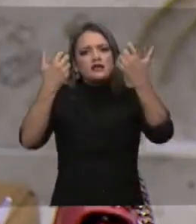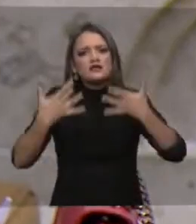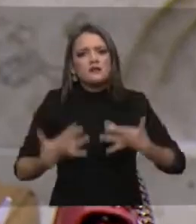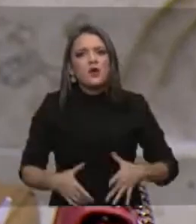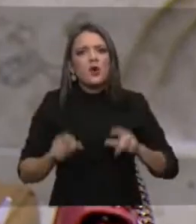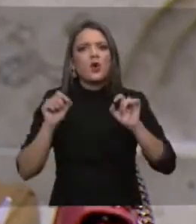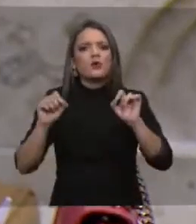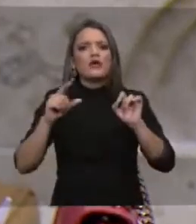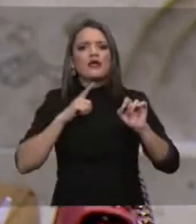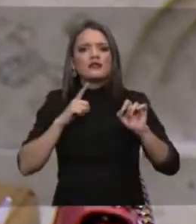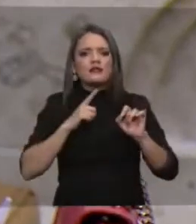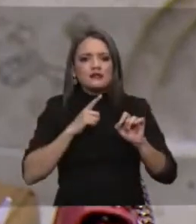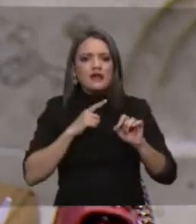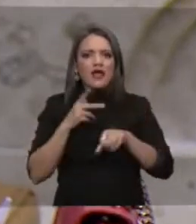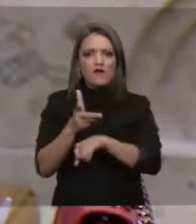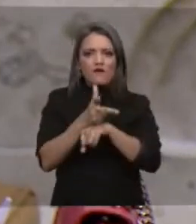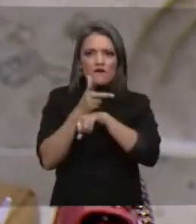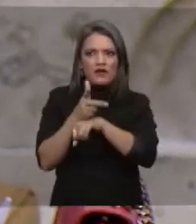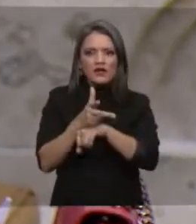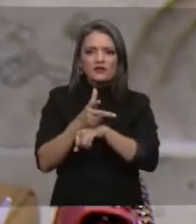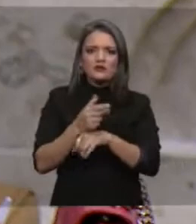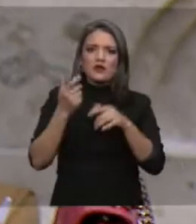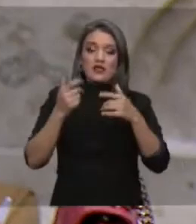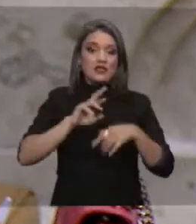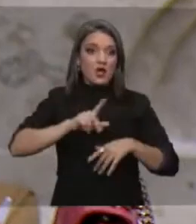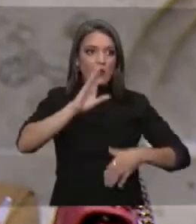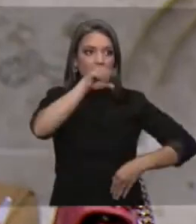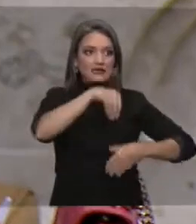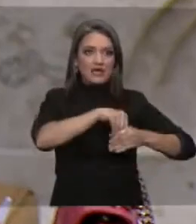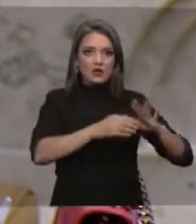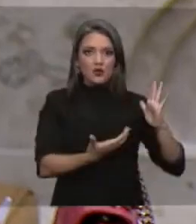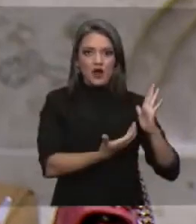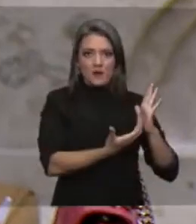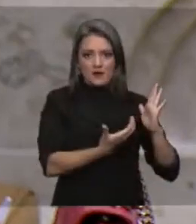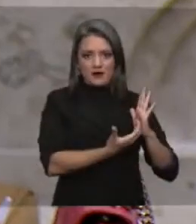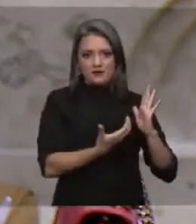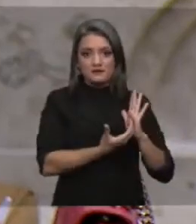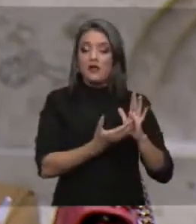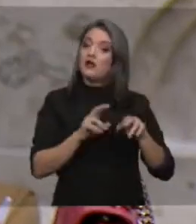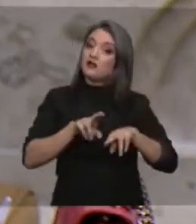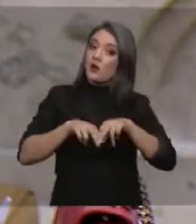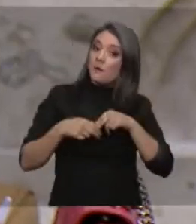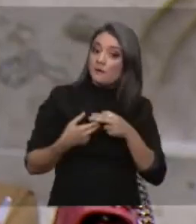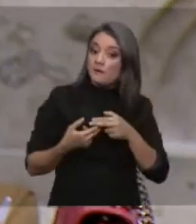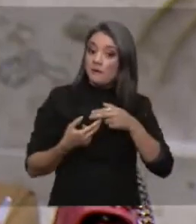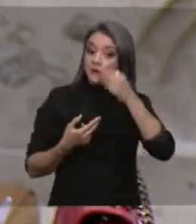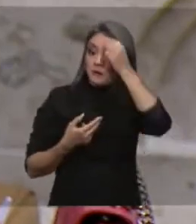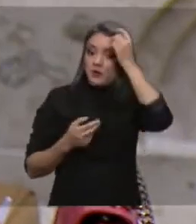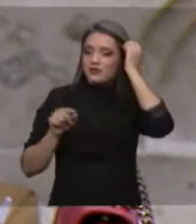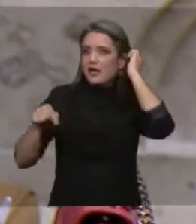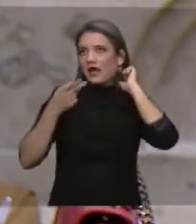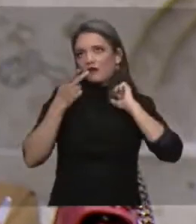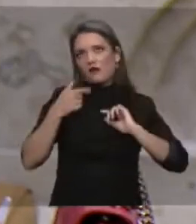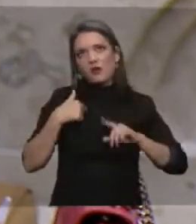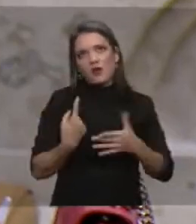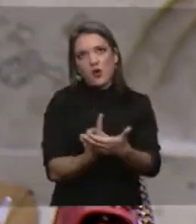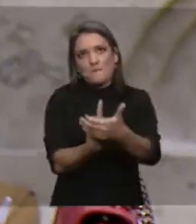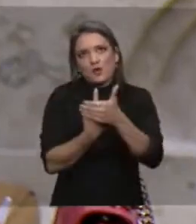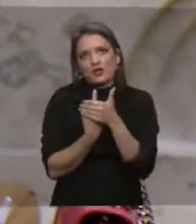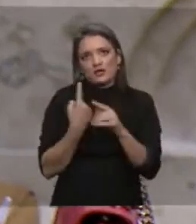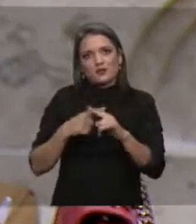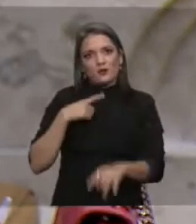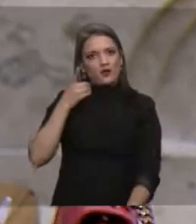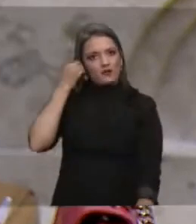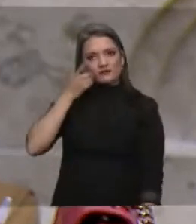transmissão estava sendo gerada de local estranho à Câmara dos Deputados, o que lhe tira total alegação de imunidade,